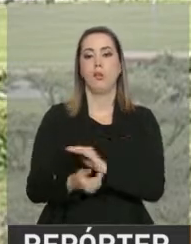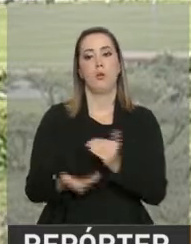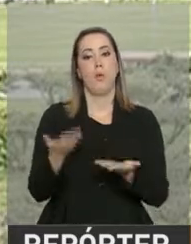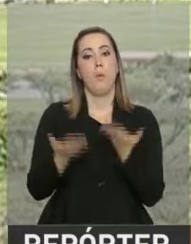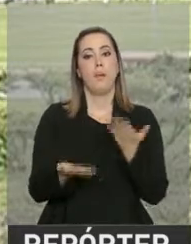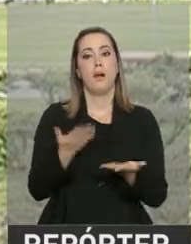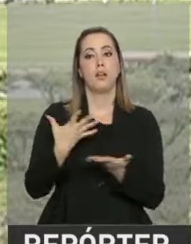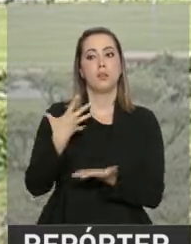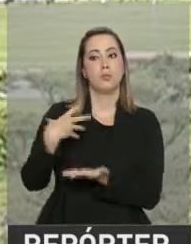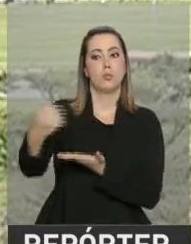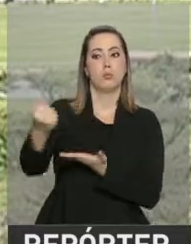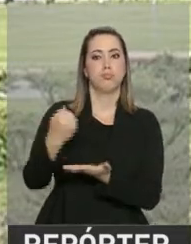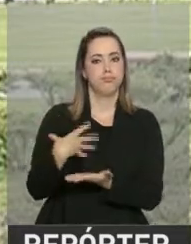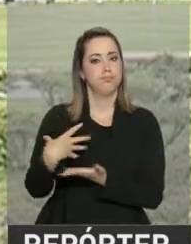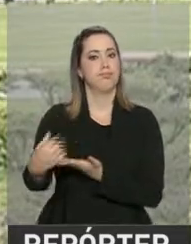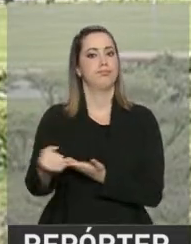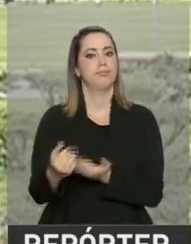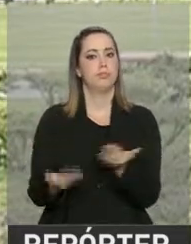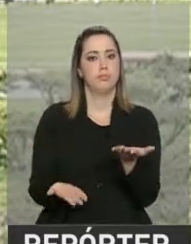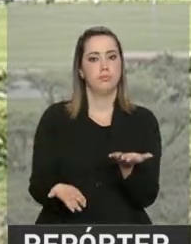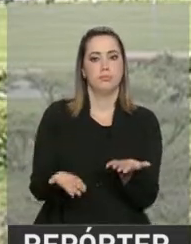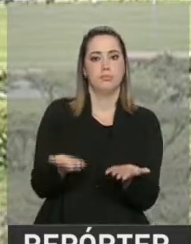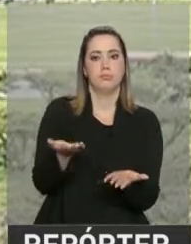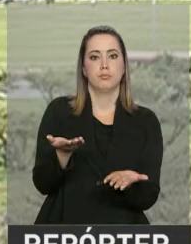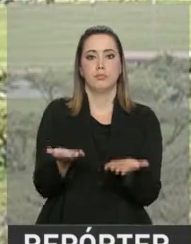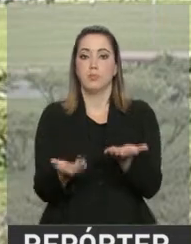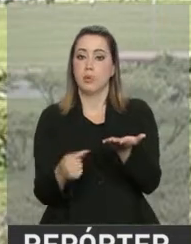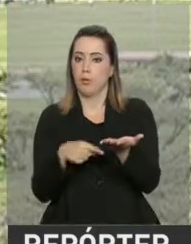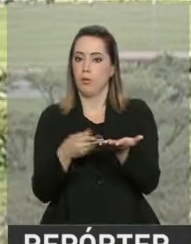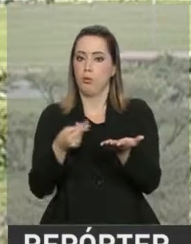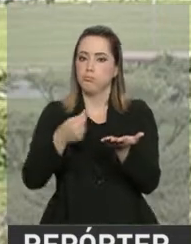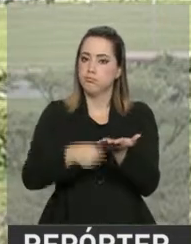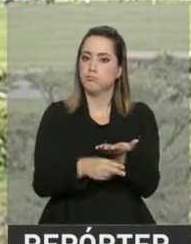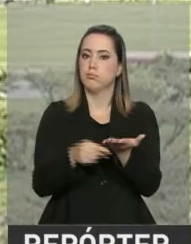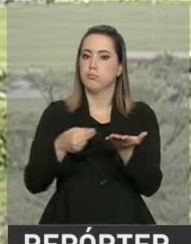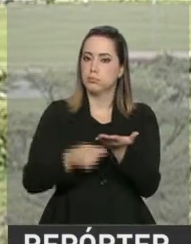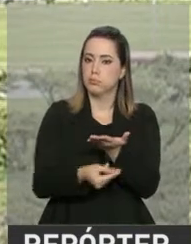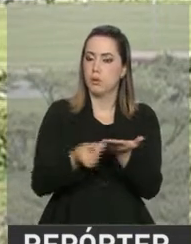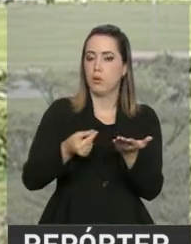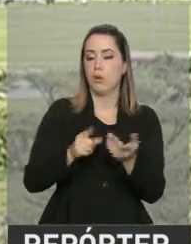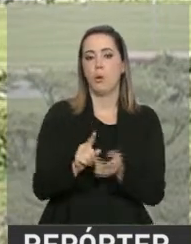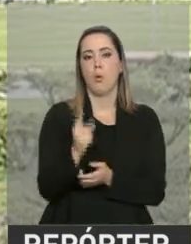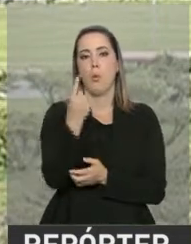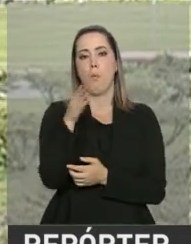Brasil. De acordo com o Banco Central, o resultado positivo ficou em